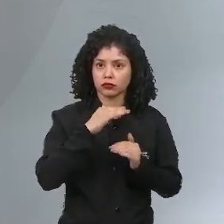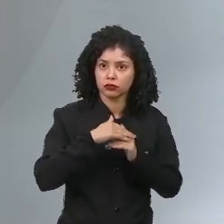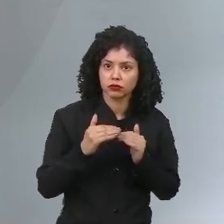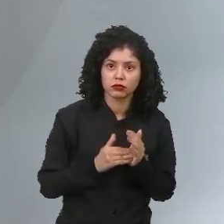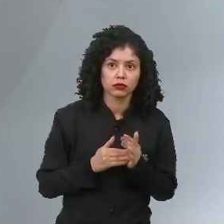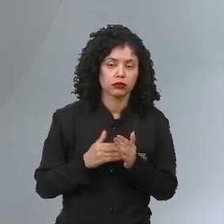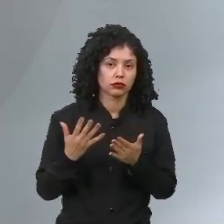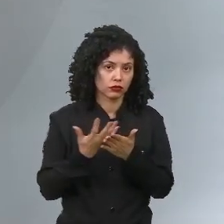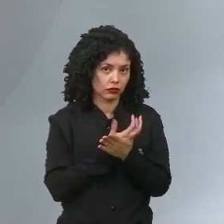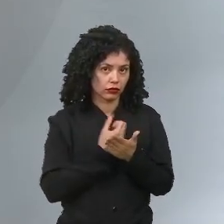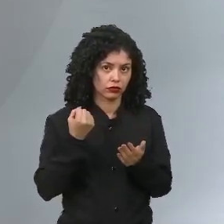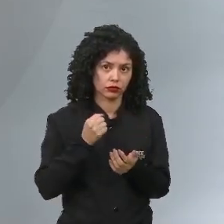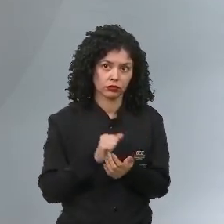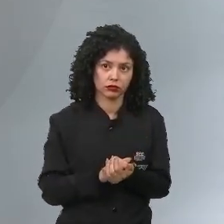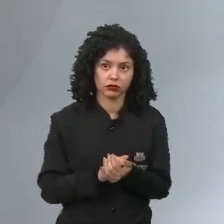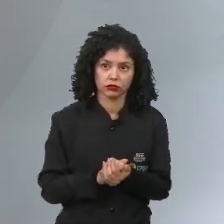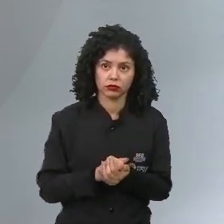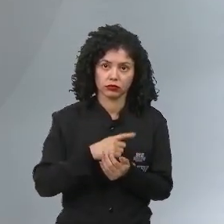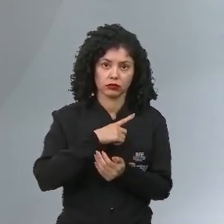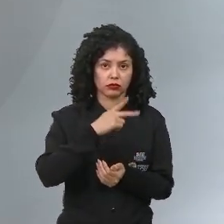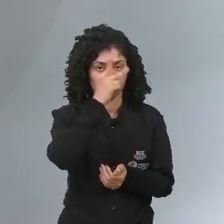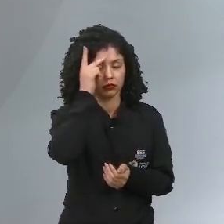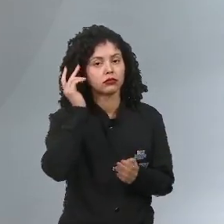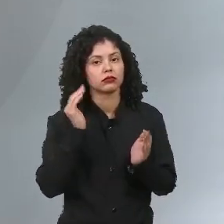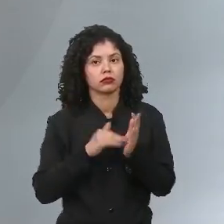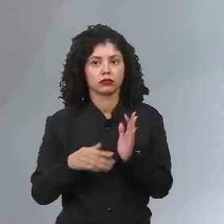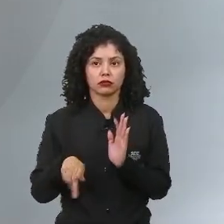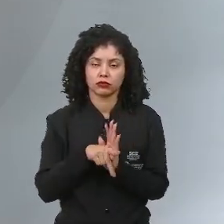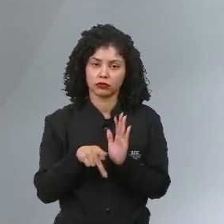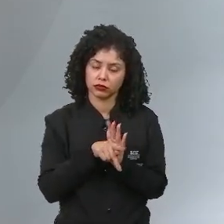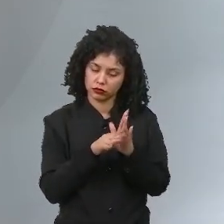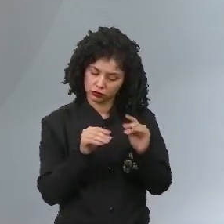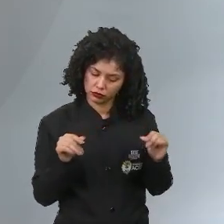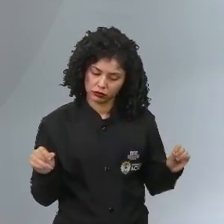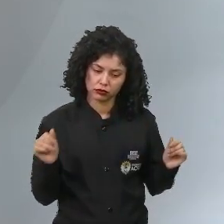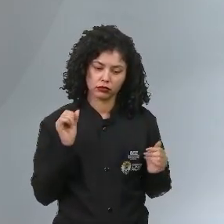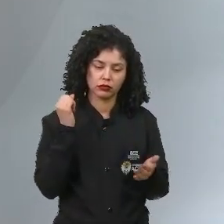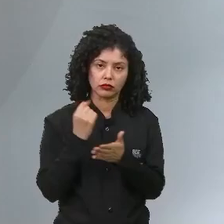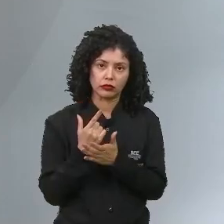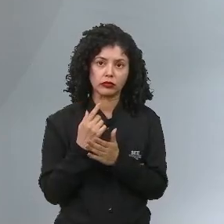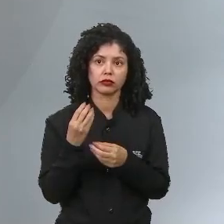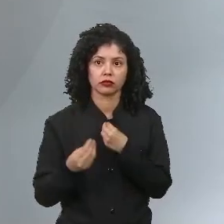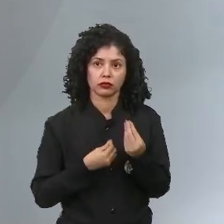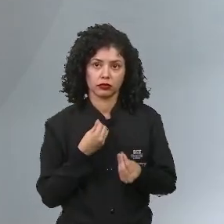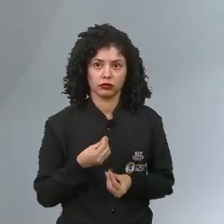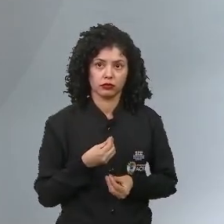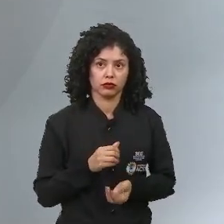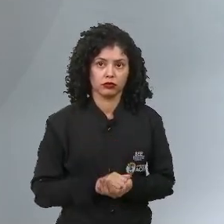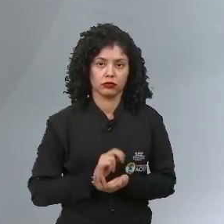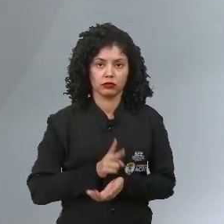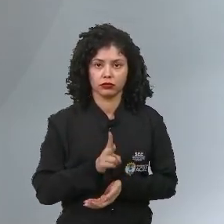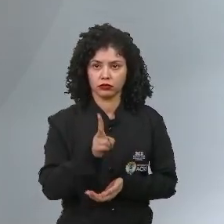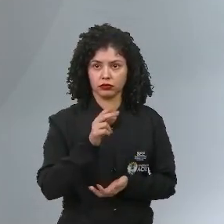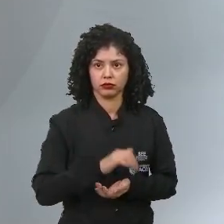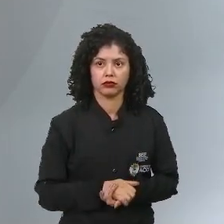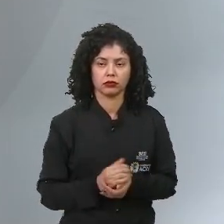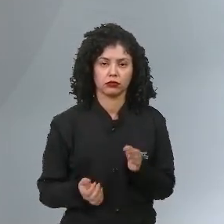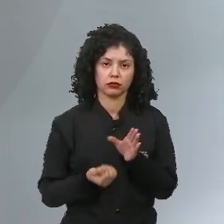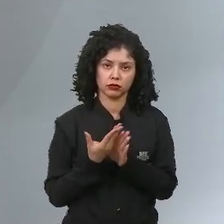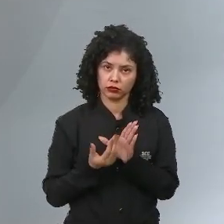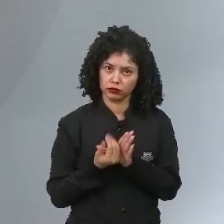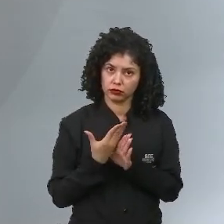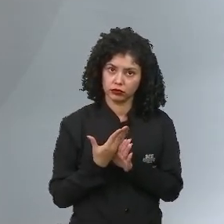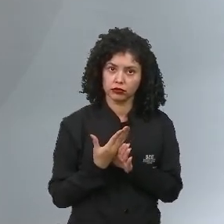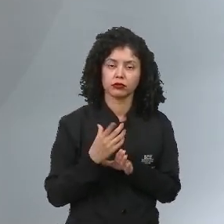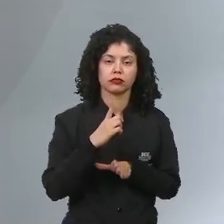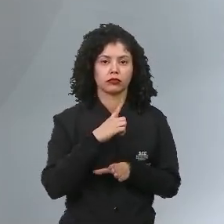ouro, levariam. Então, levariam tudo que a pessoa tinha, até a sua propriedade ali, para quê? Como uma forma de continuar gerando os mesmos